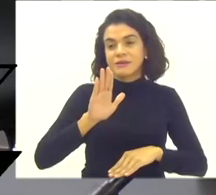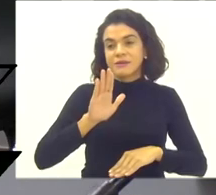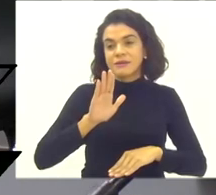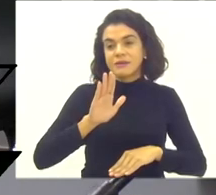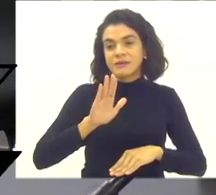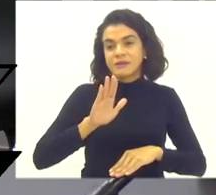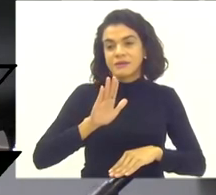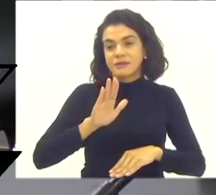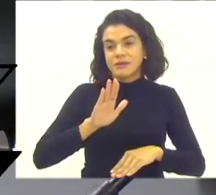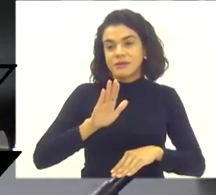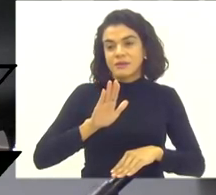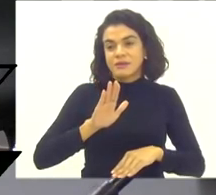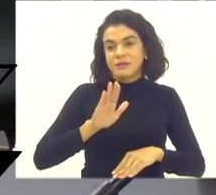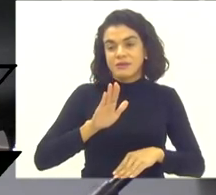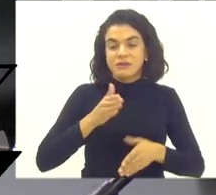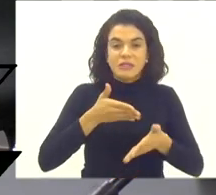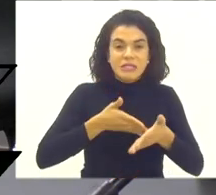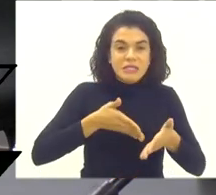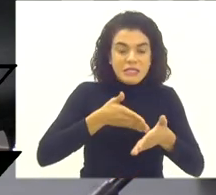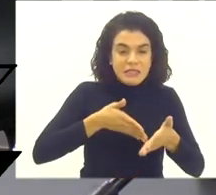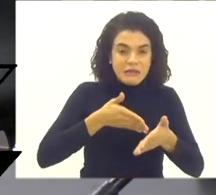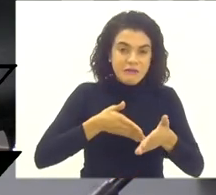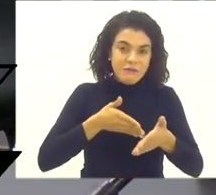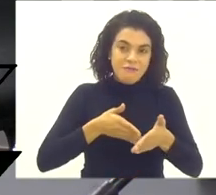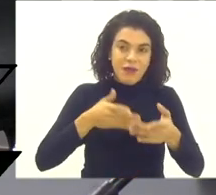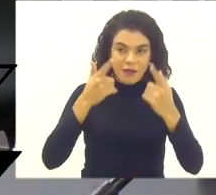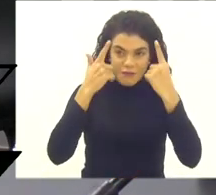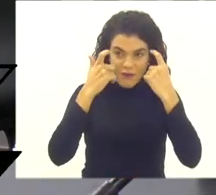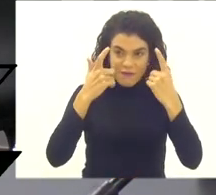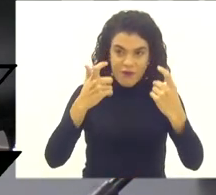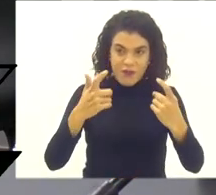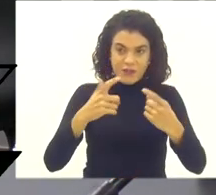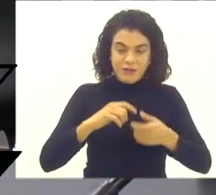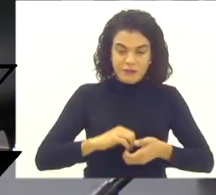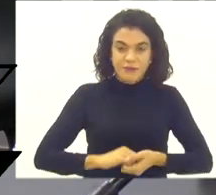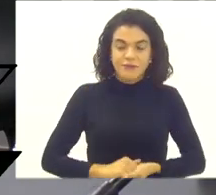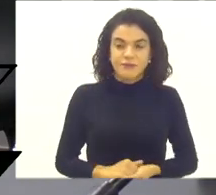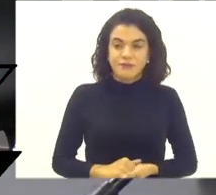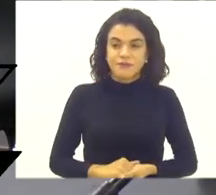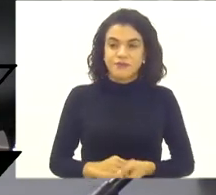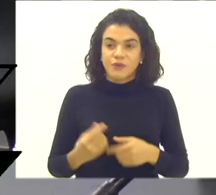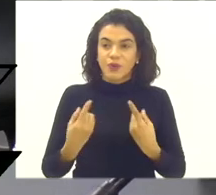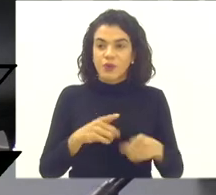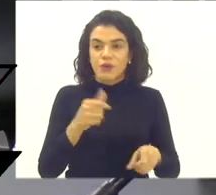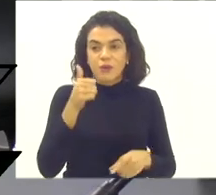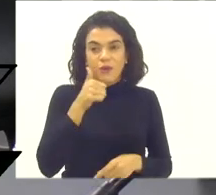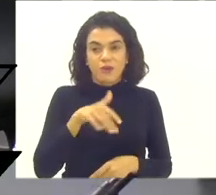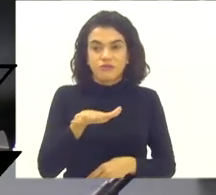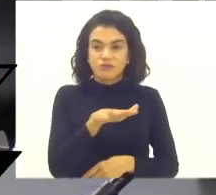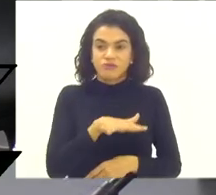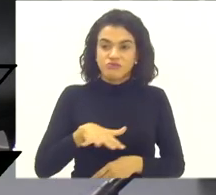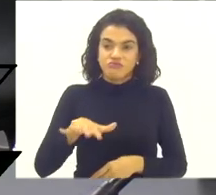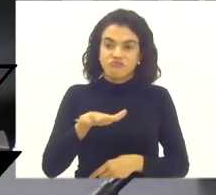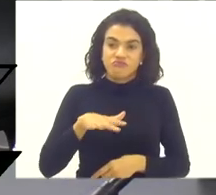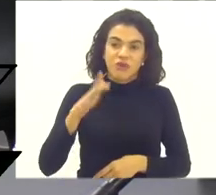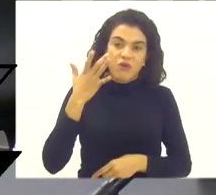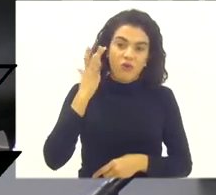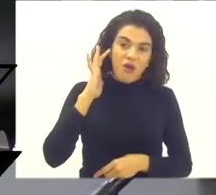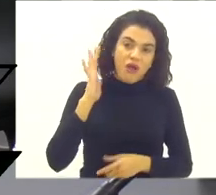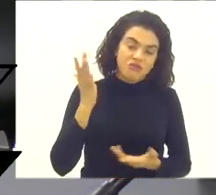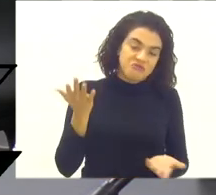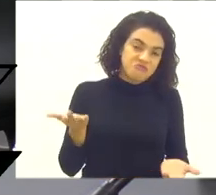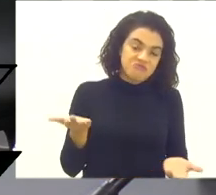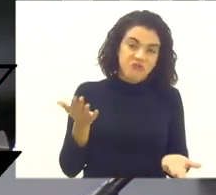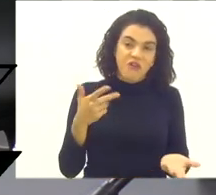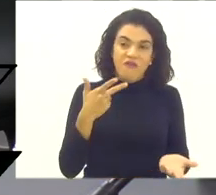de maior impacto né para essa violência contra as mulheres no geral e aí eu acho que enfim